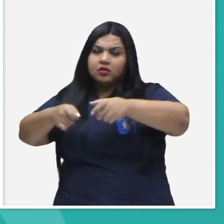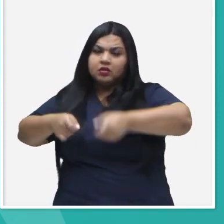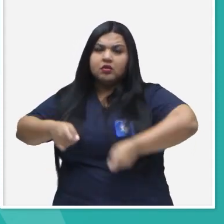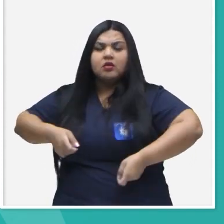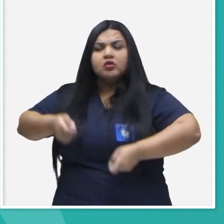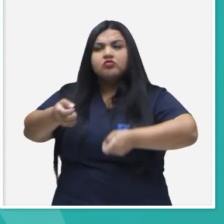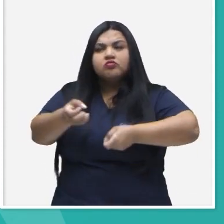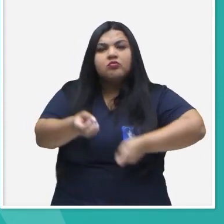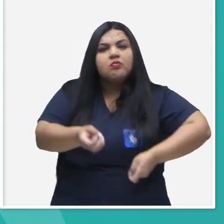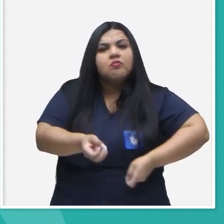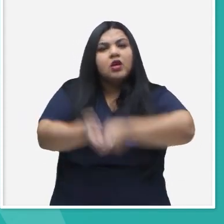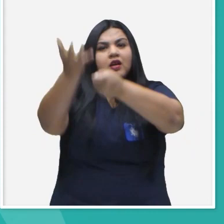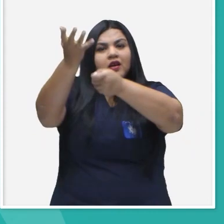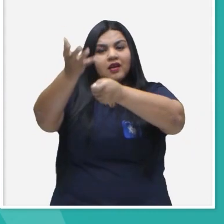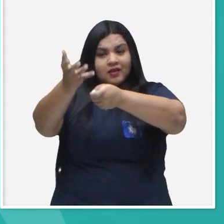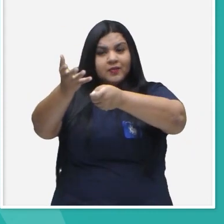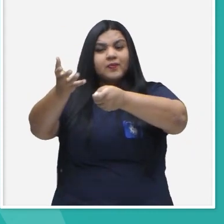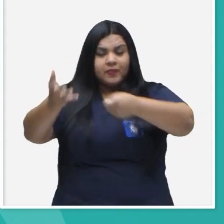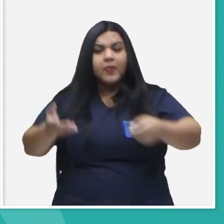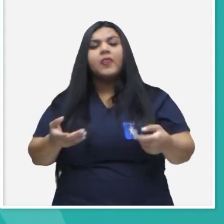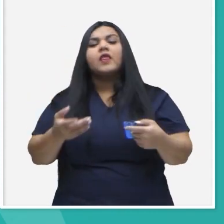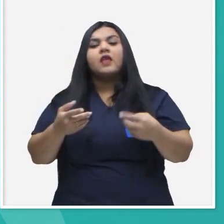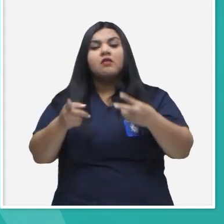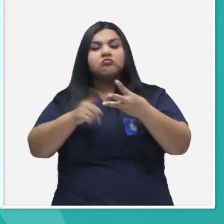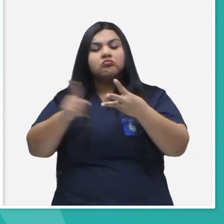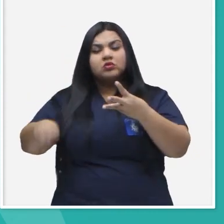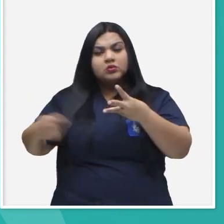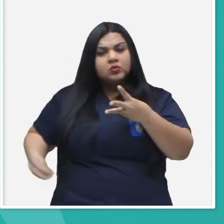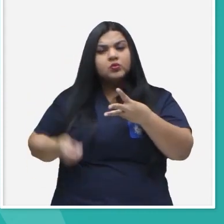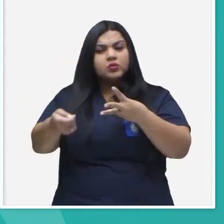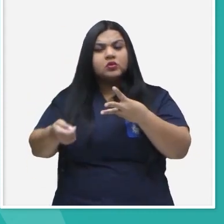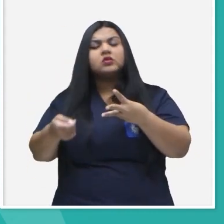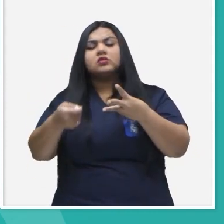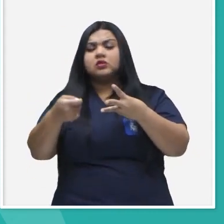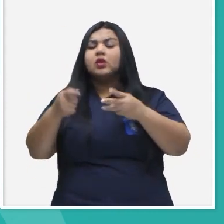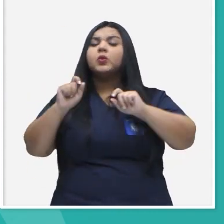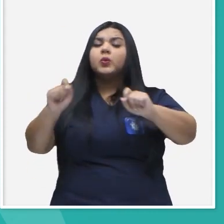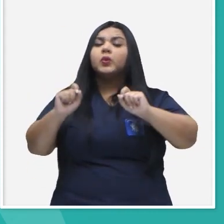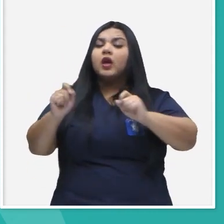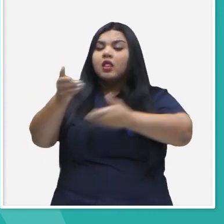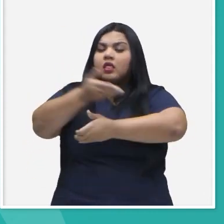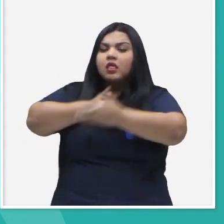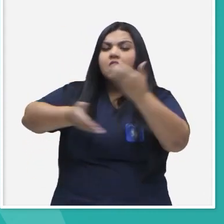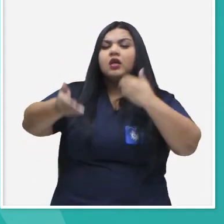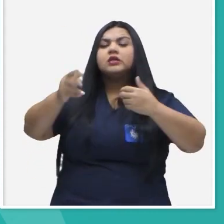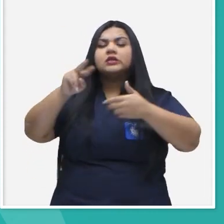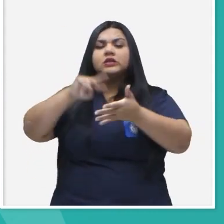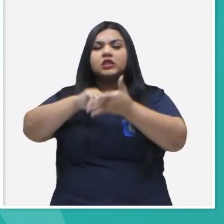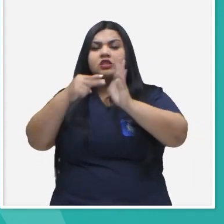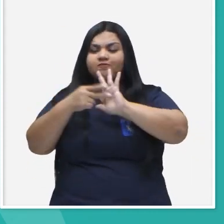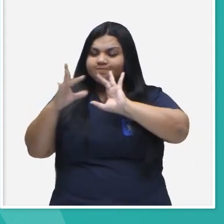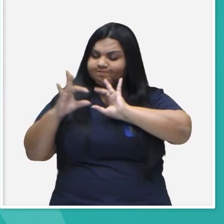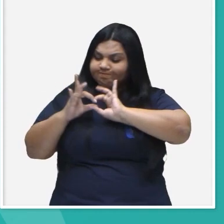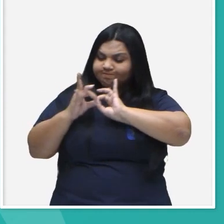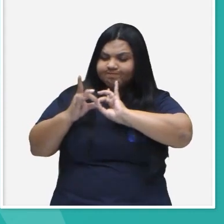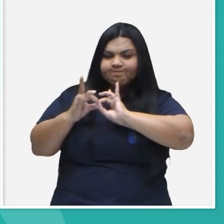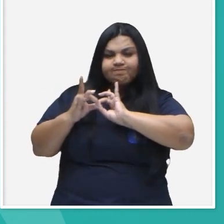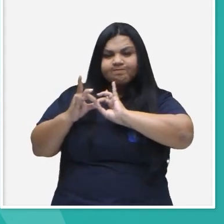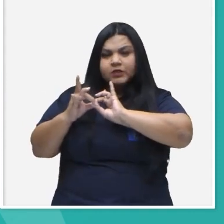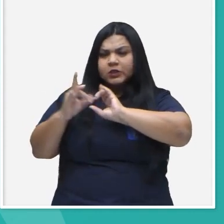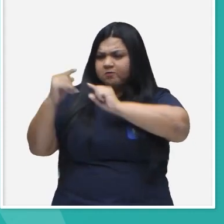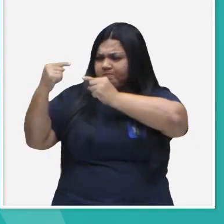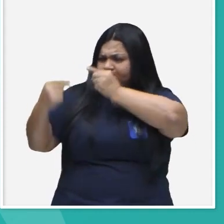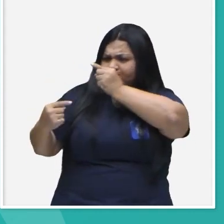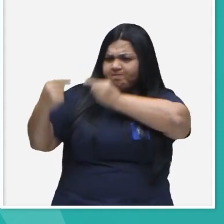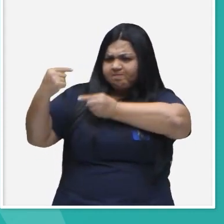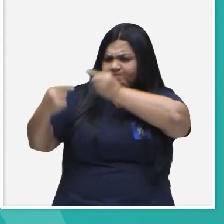também, tá? Então, interação com o adversário significa o quê? Essa conexão, essa interferência que